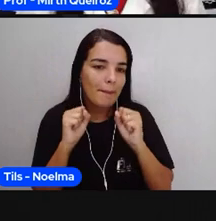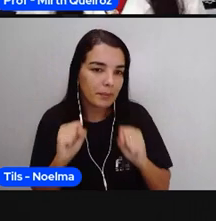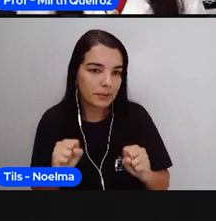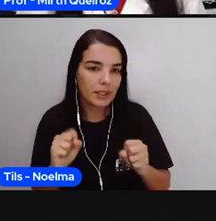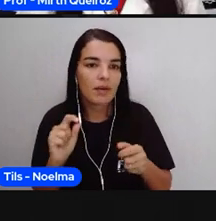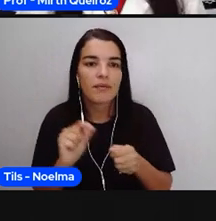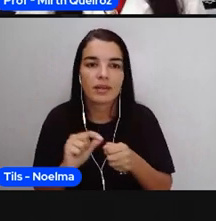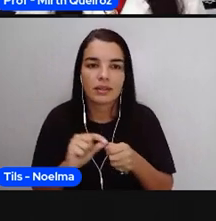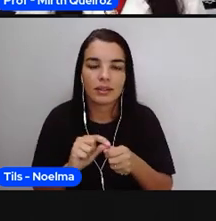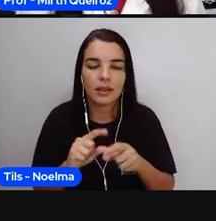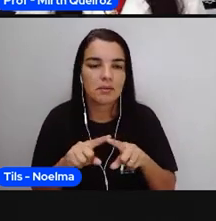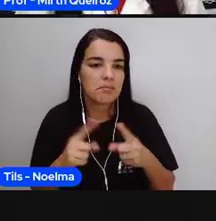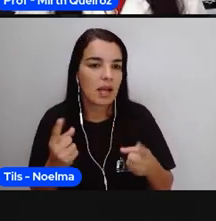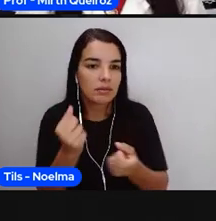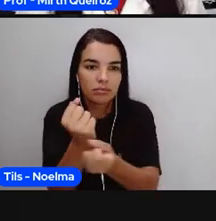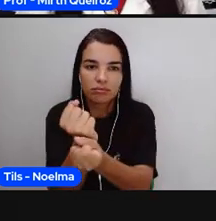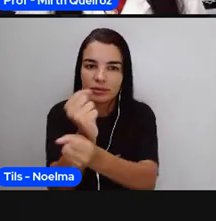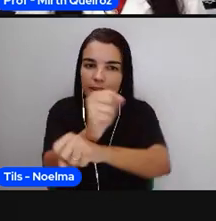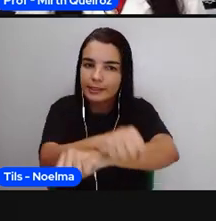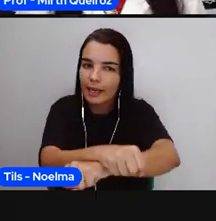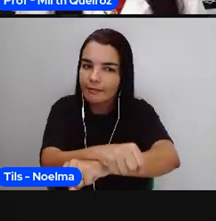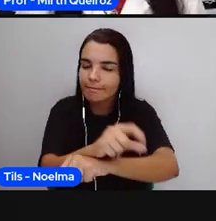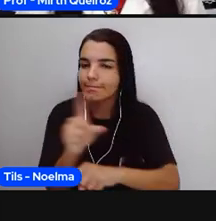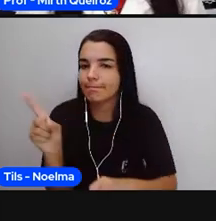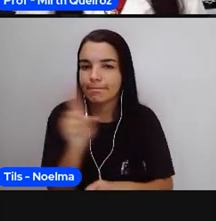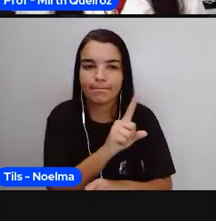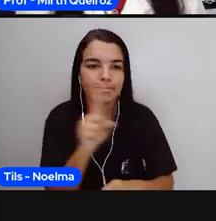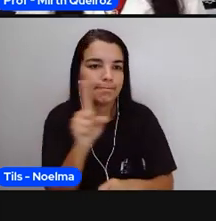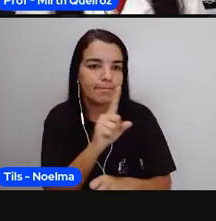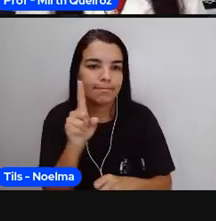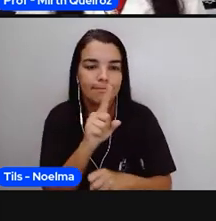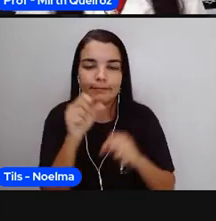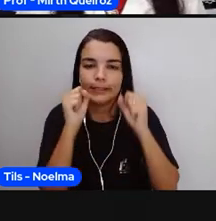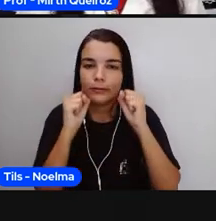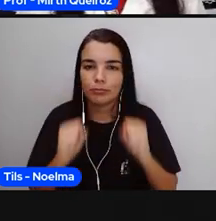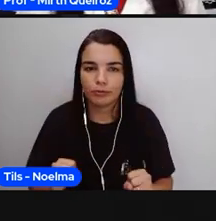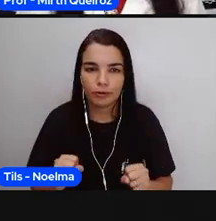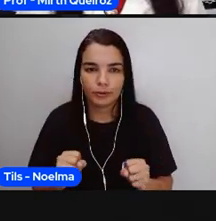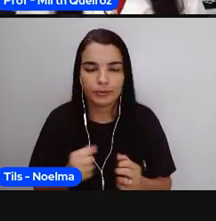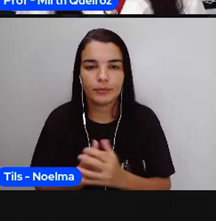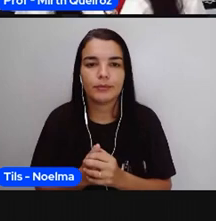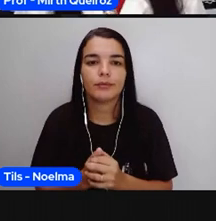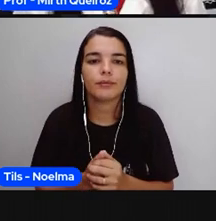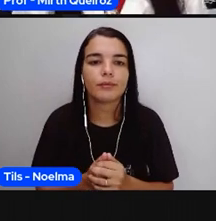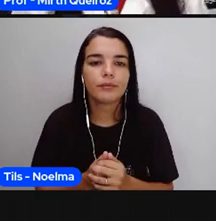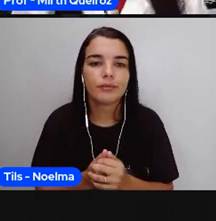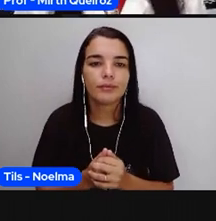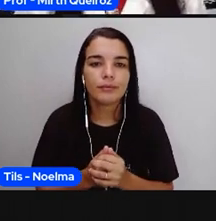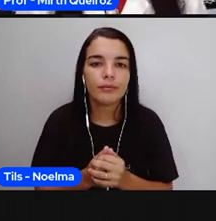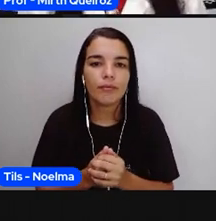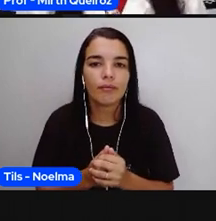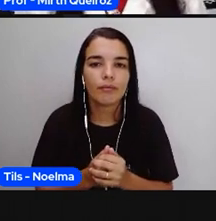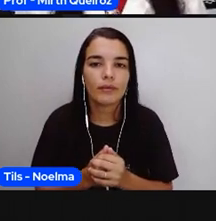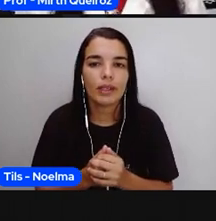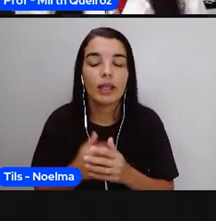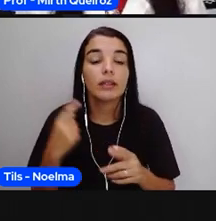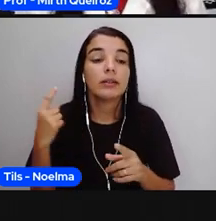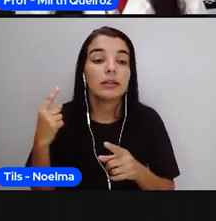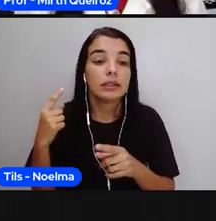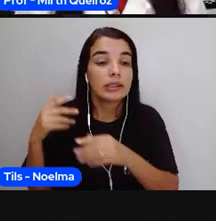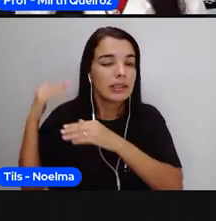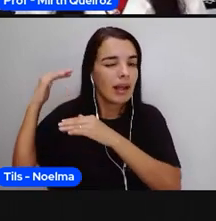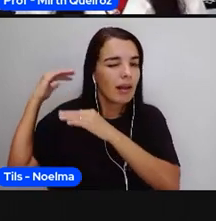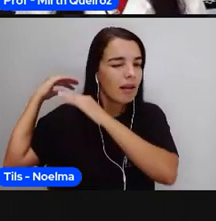de infância, né? Porque esse significado foi construído ao longo do tempo aí. Até porque, mesmo